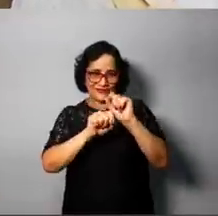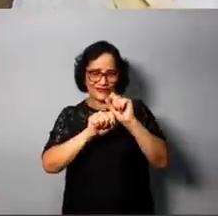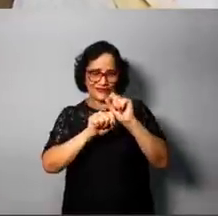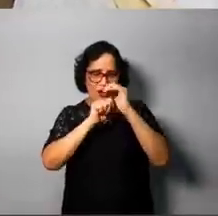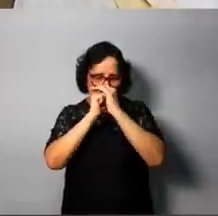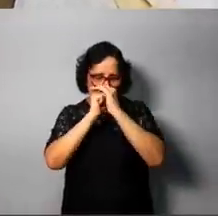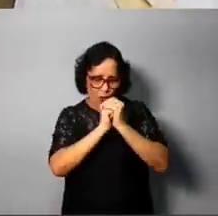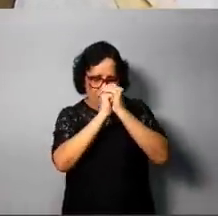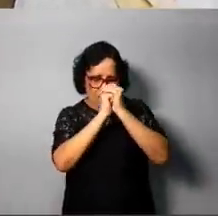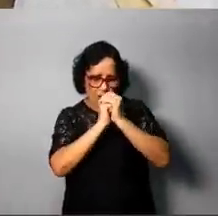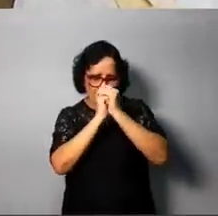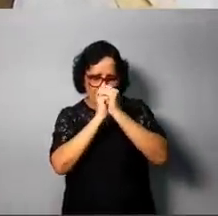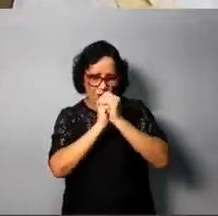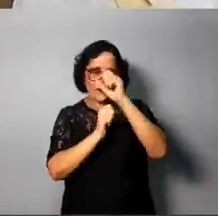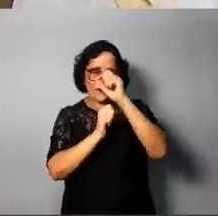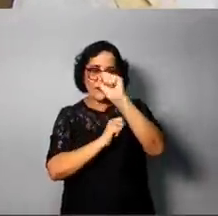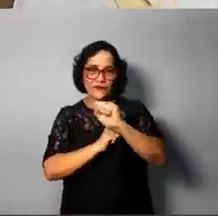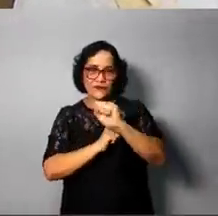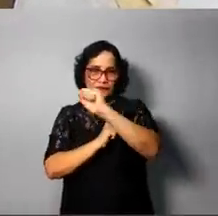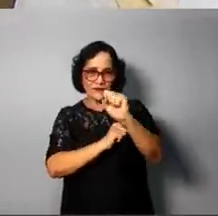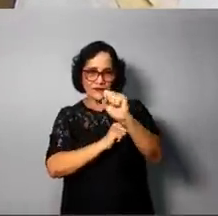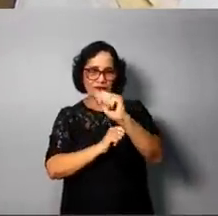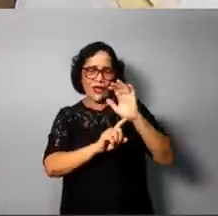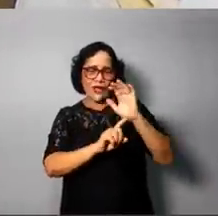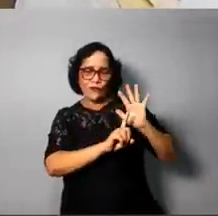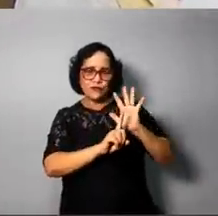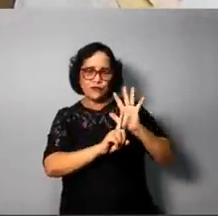na peregrinação aqui à Basílica.